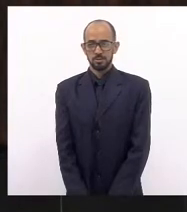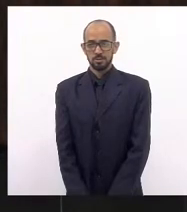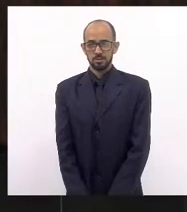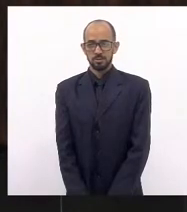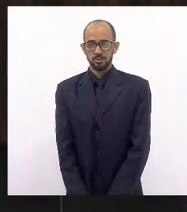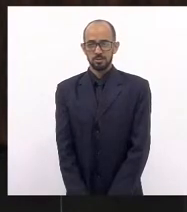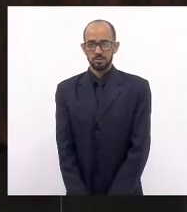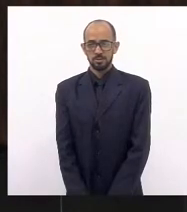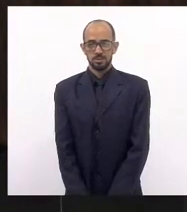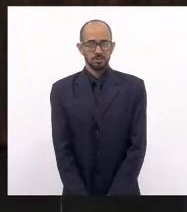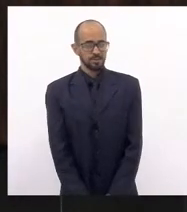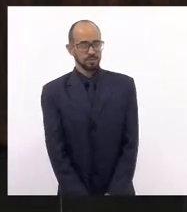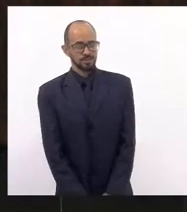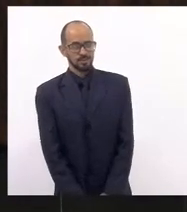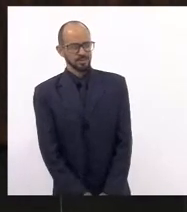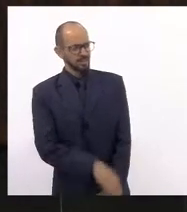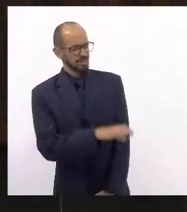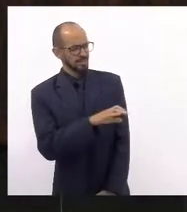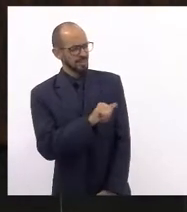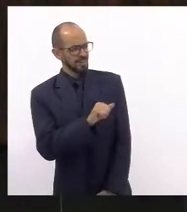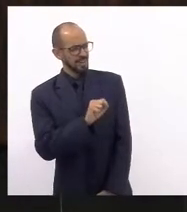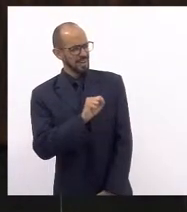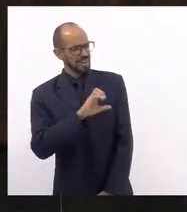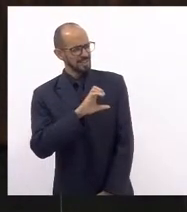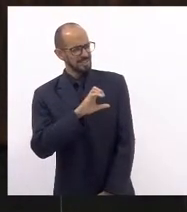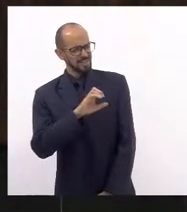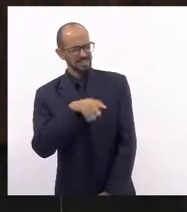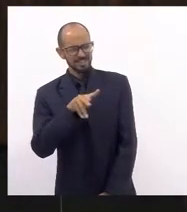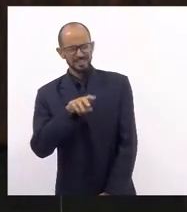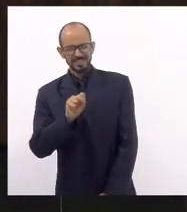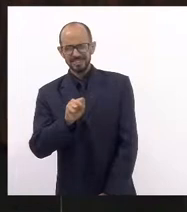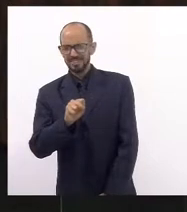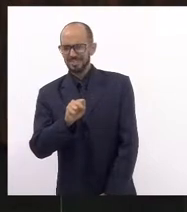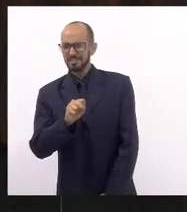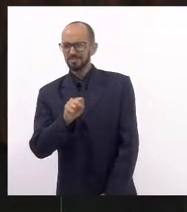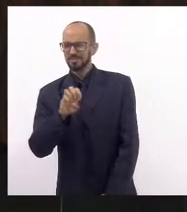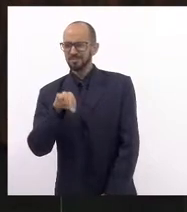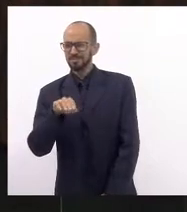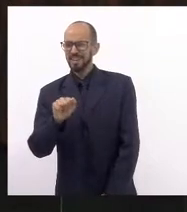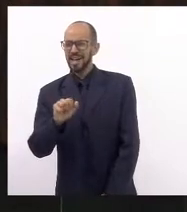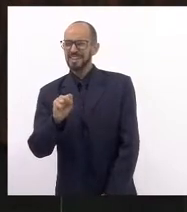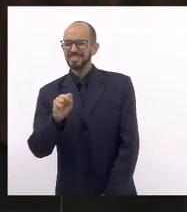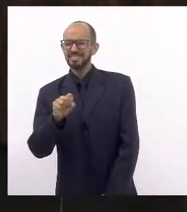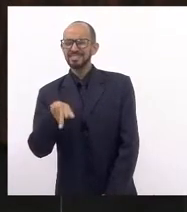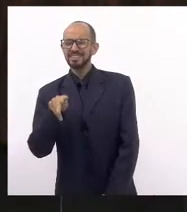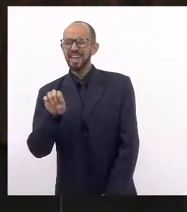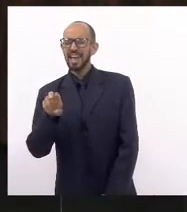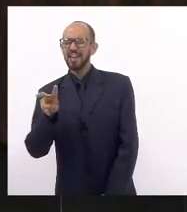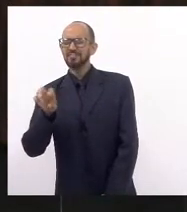Segundo ele, é Kaski Maskevici. Bom, tem que rolar bastante a língua.